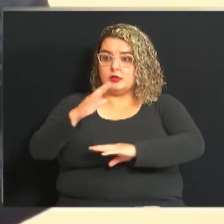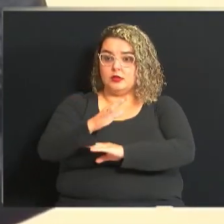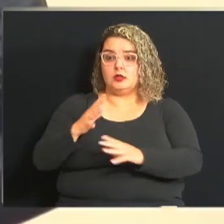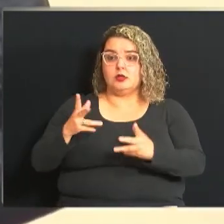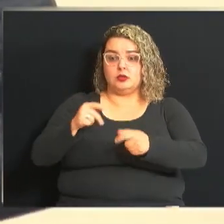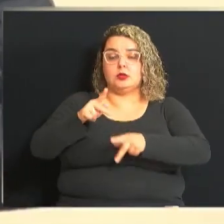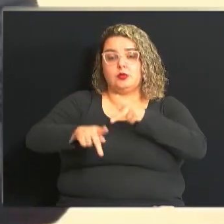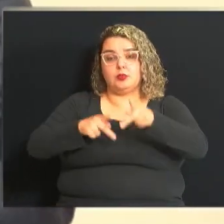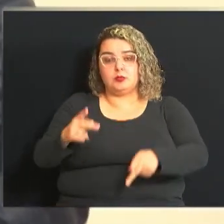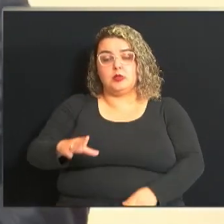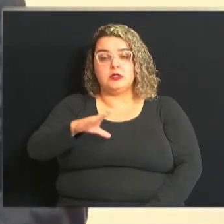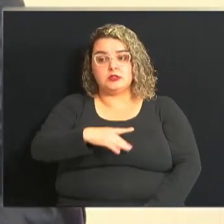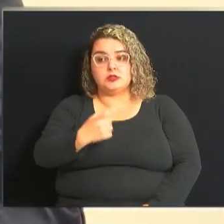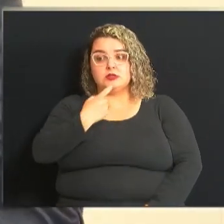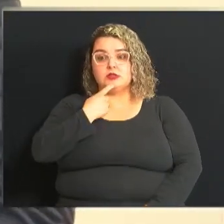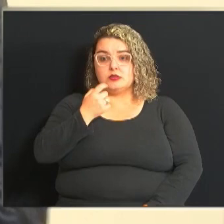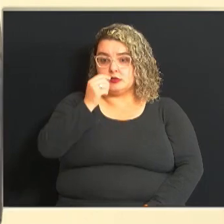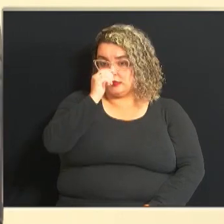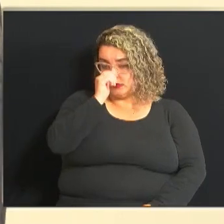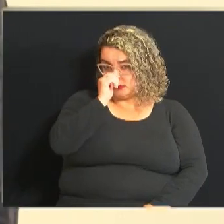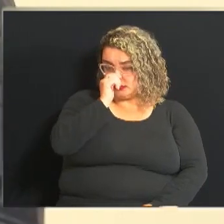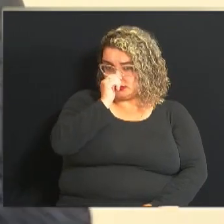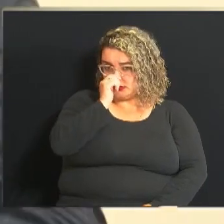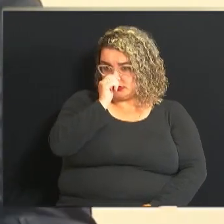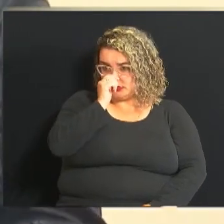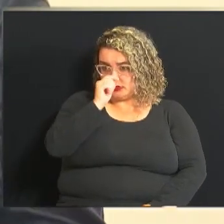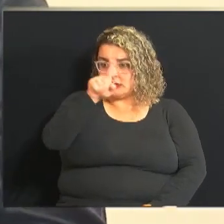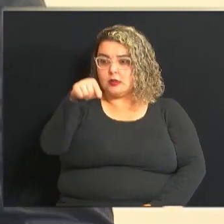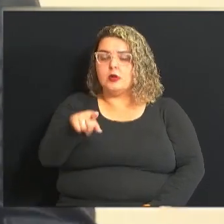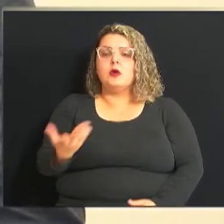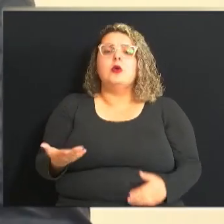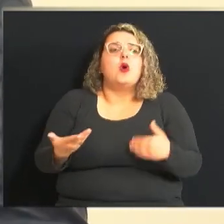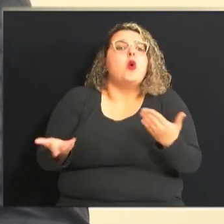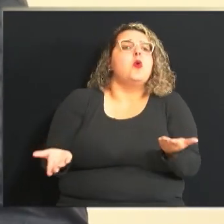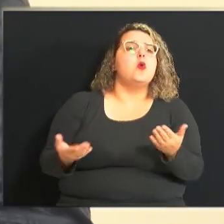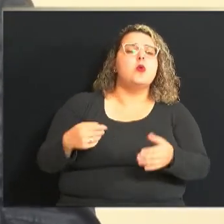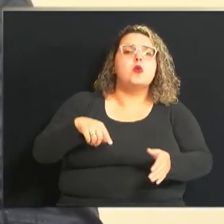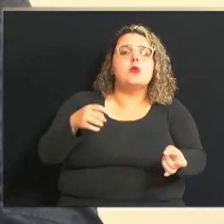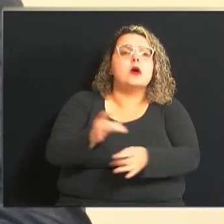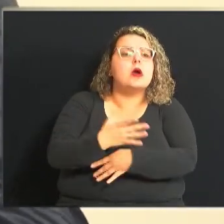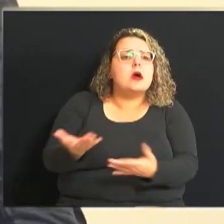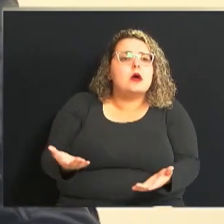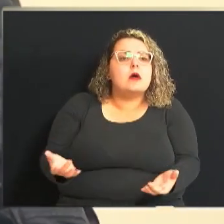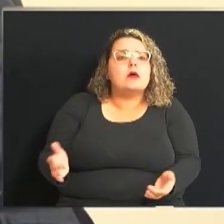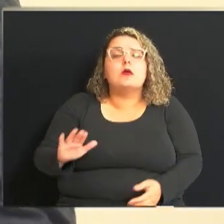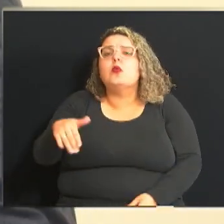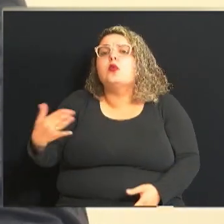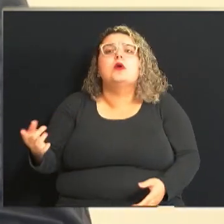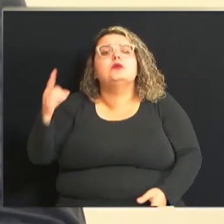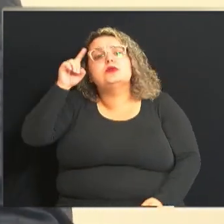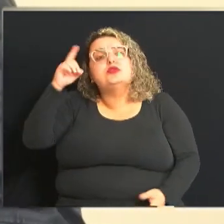de Campinas fica naquela indagação: quando vai terminar? Quando termina as obras do BRT? Aqui nós